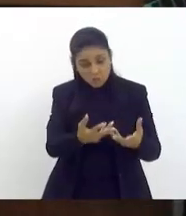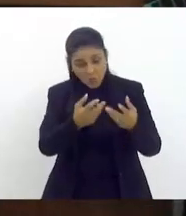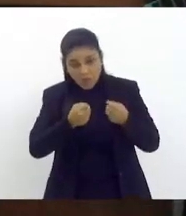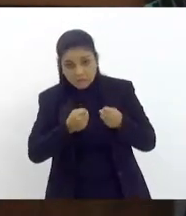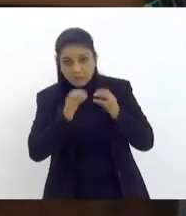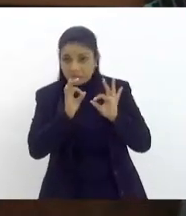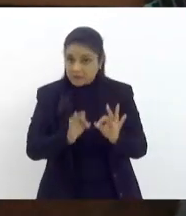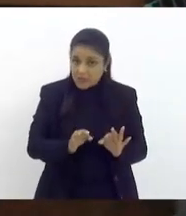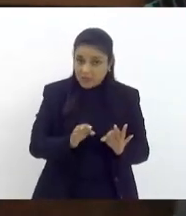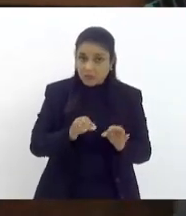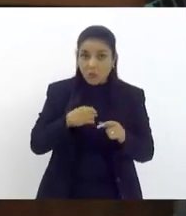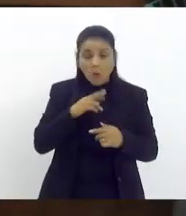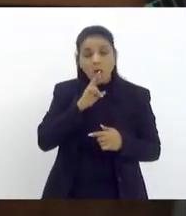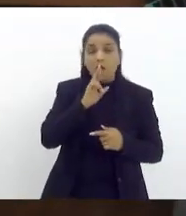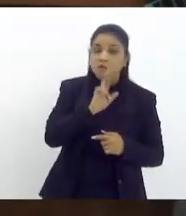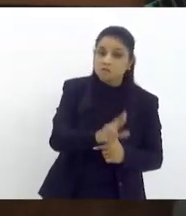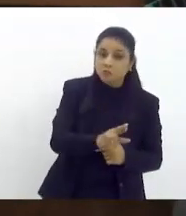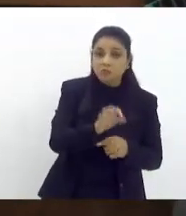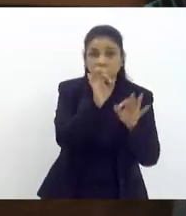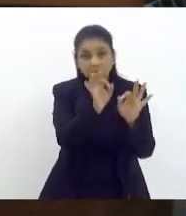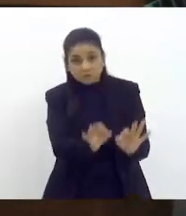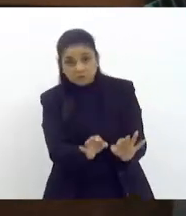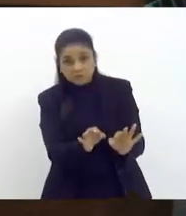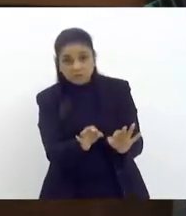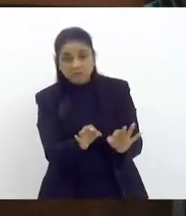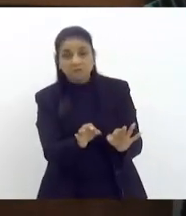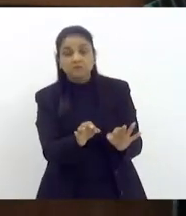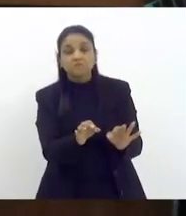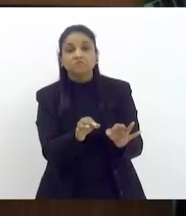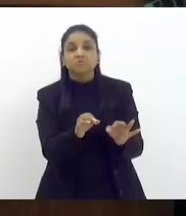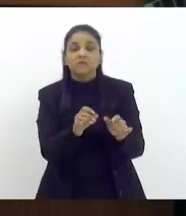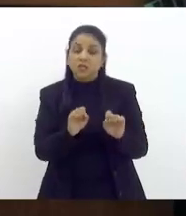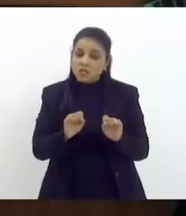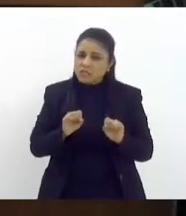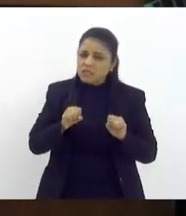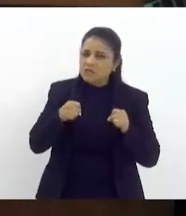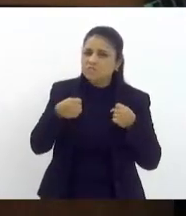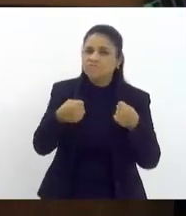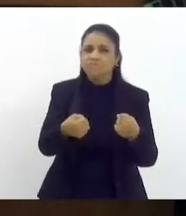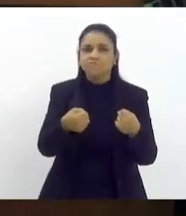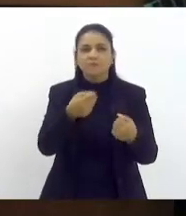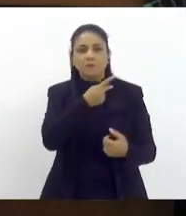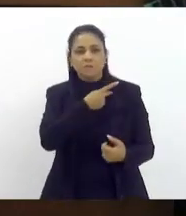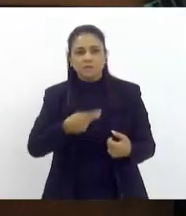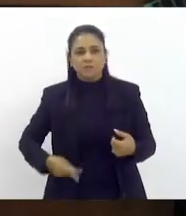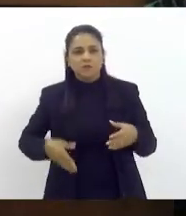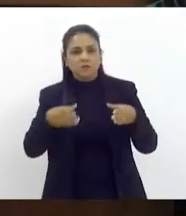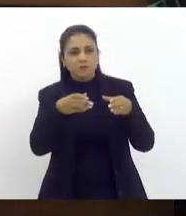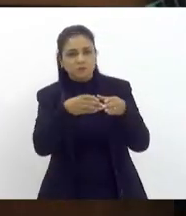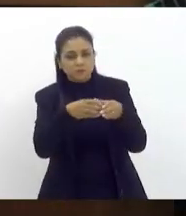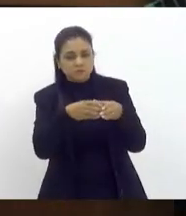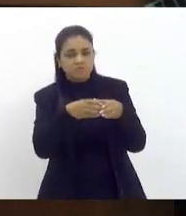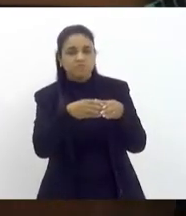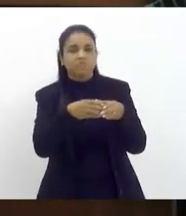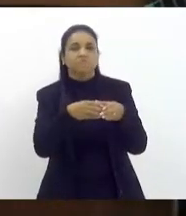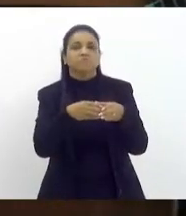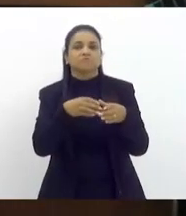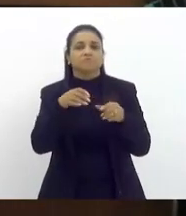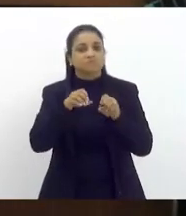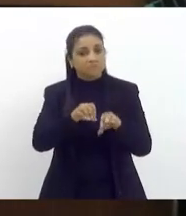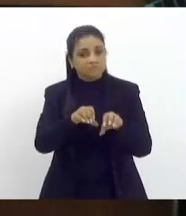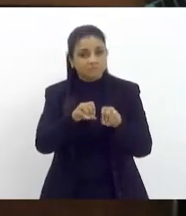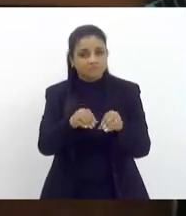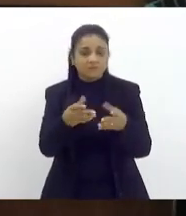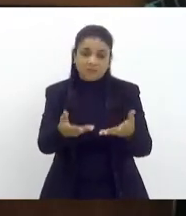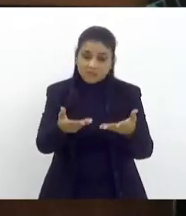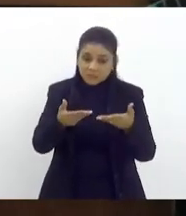eles não estamos respondendo à altura entendo enorme esforço que fez o deputado presidente da Comissão de educação e recebê-los fiz a